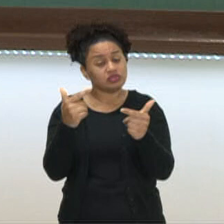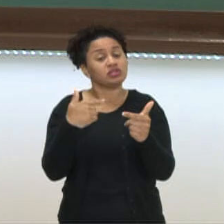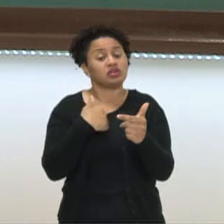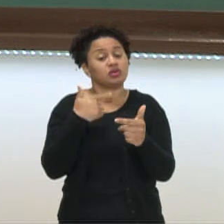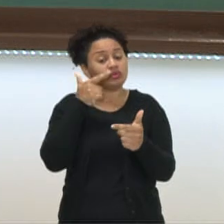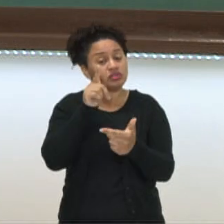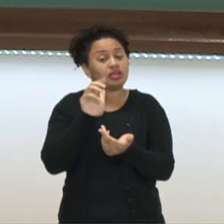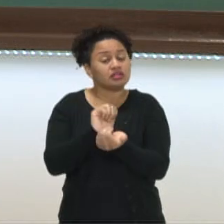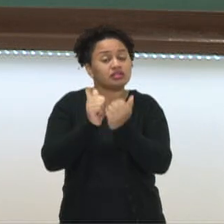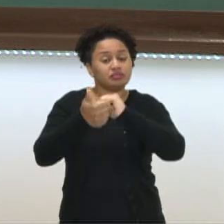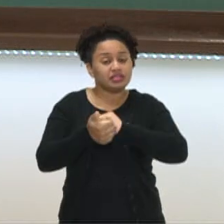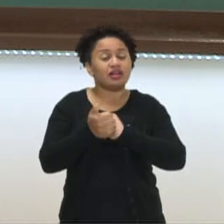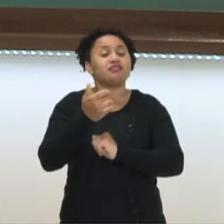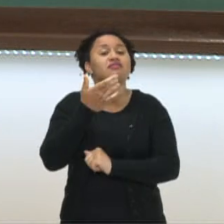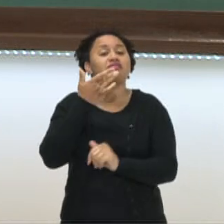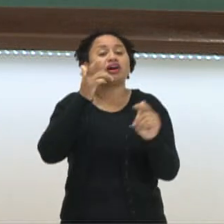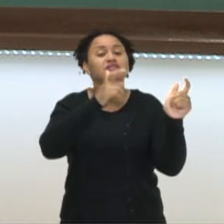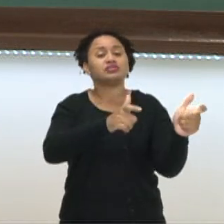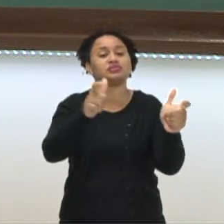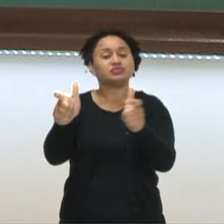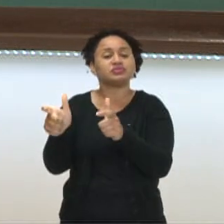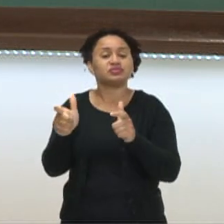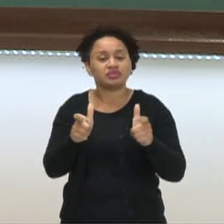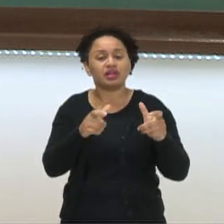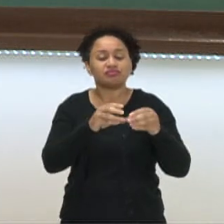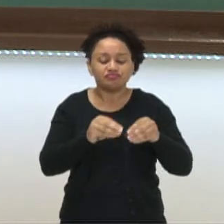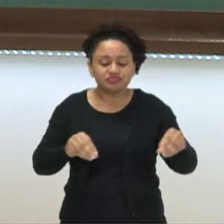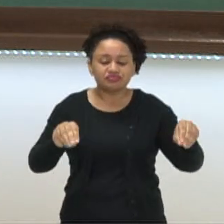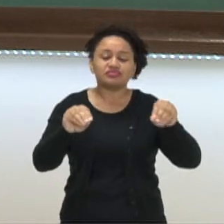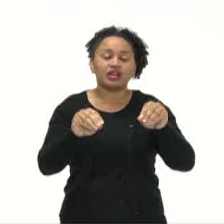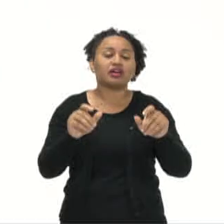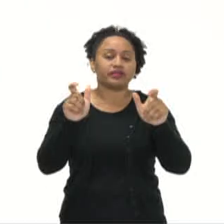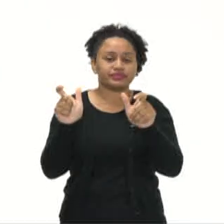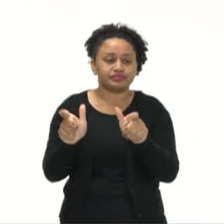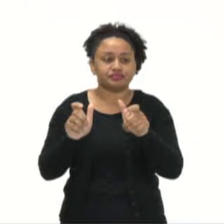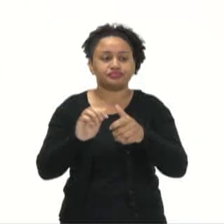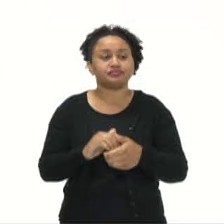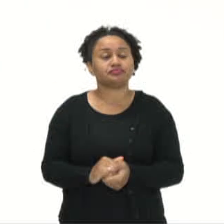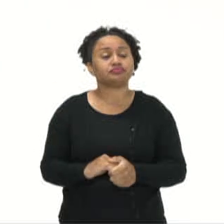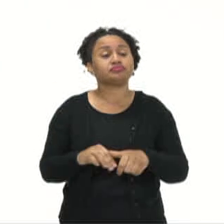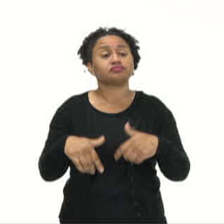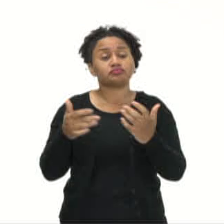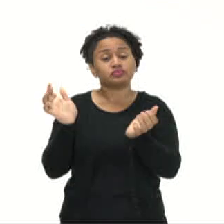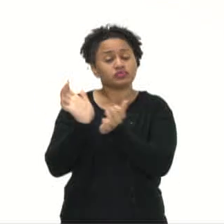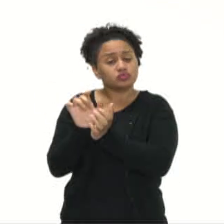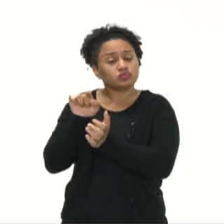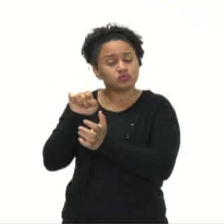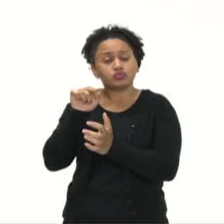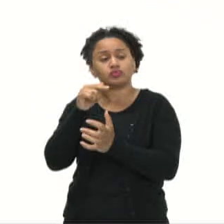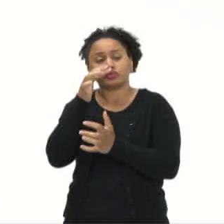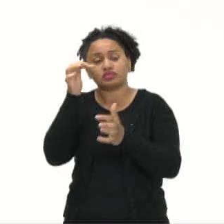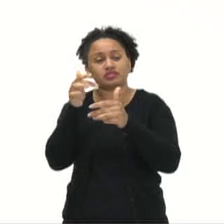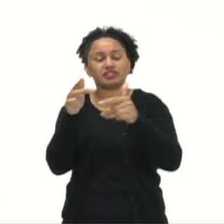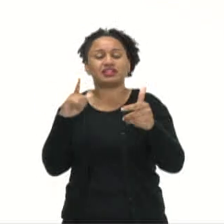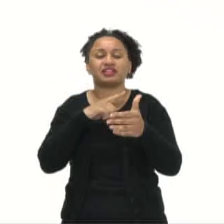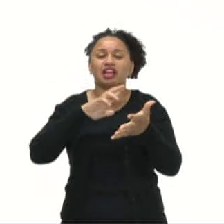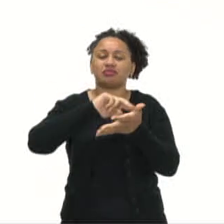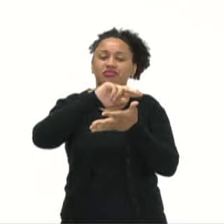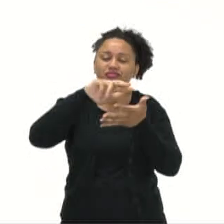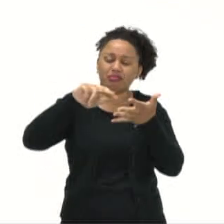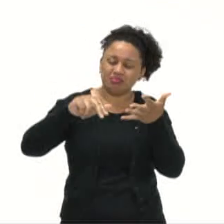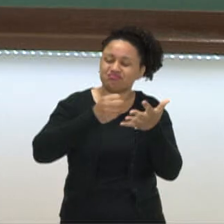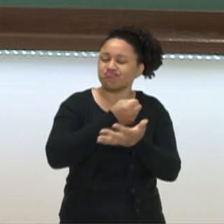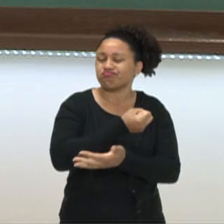fácil ao habitat, ao solo onde ela se encontra. Esse grupo apresenta uma grande